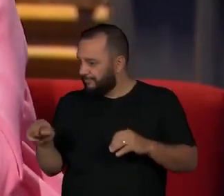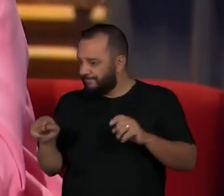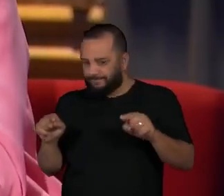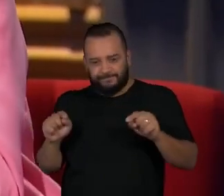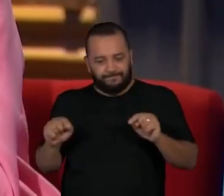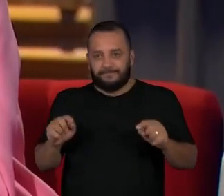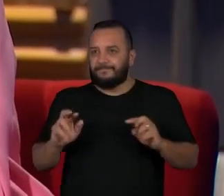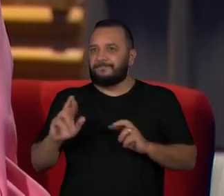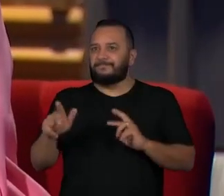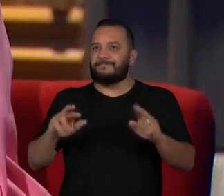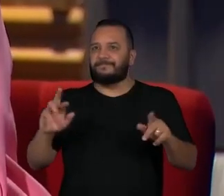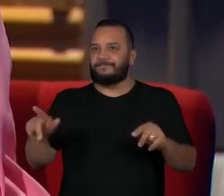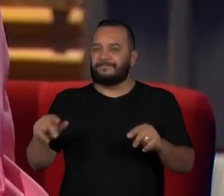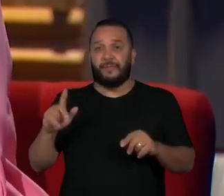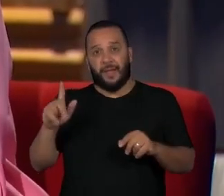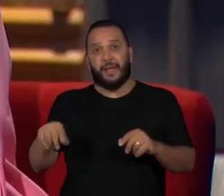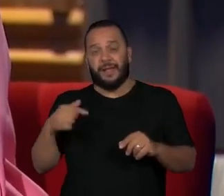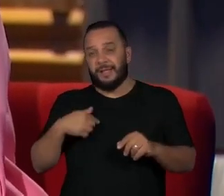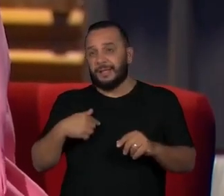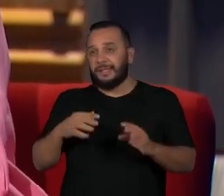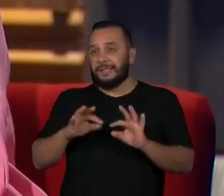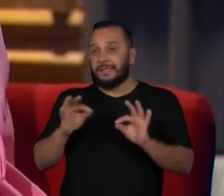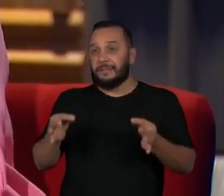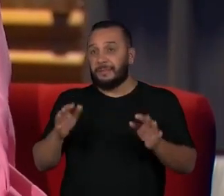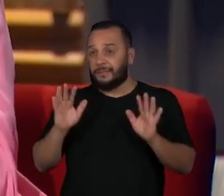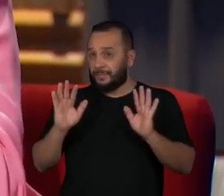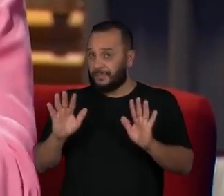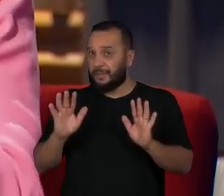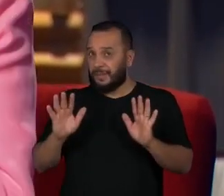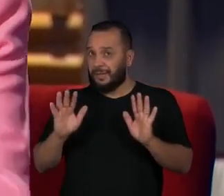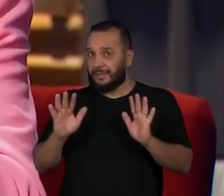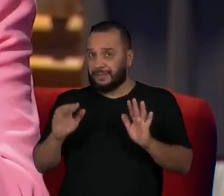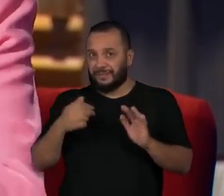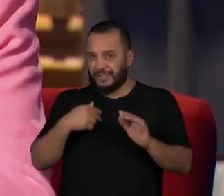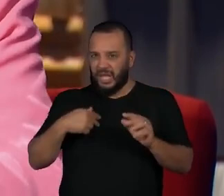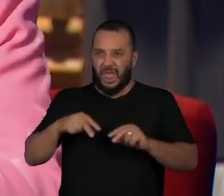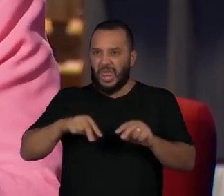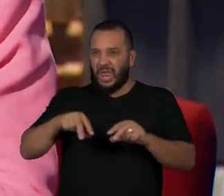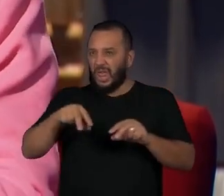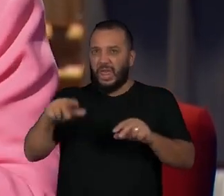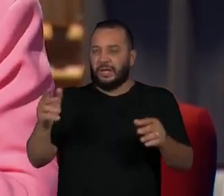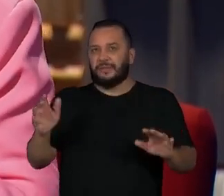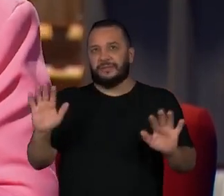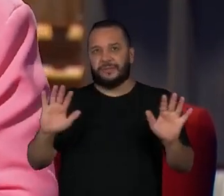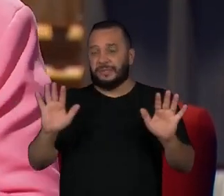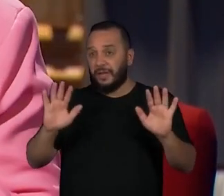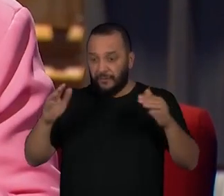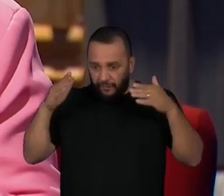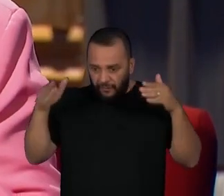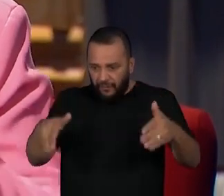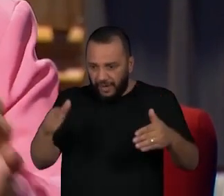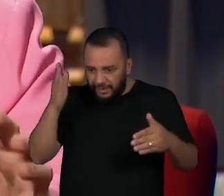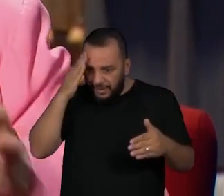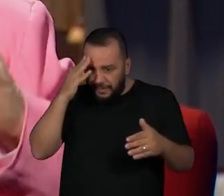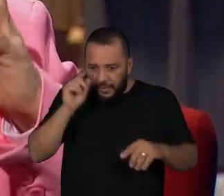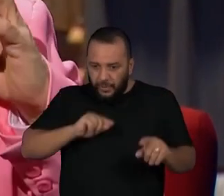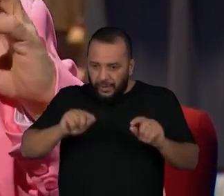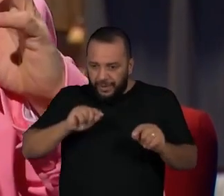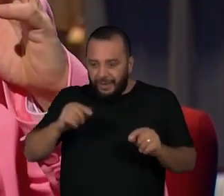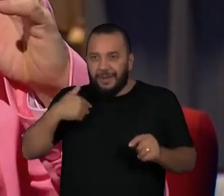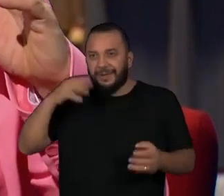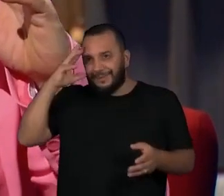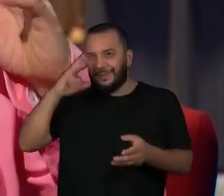óbvios simples outra coisa aor del se você ficar lá você tem parar olhar e saber o que que é e